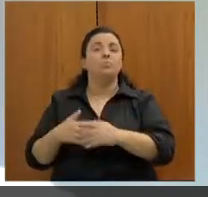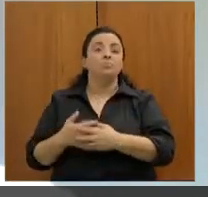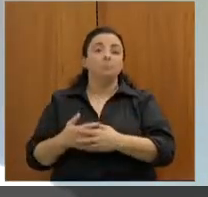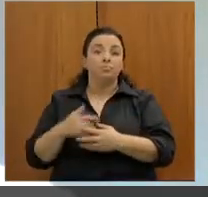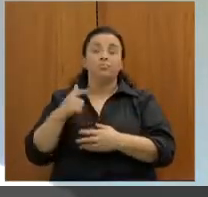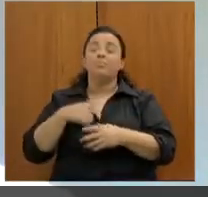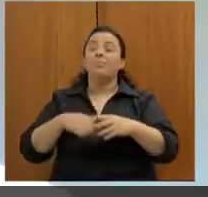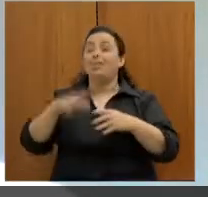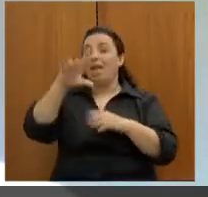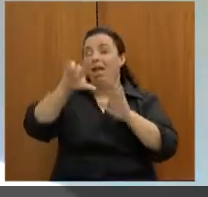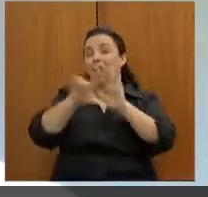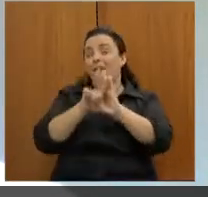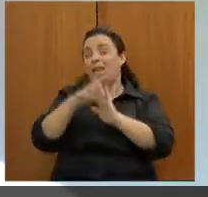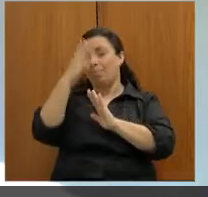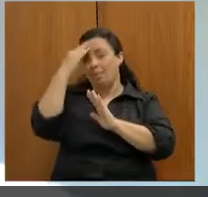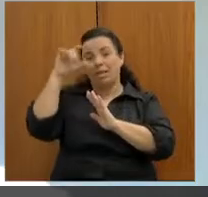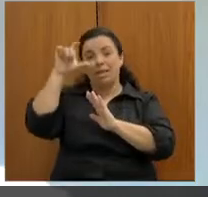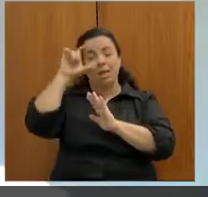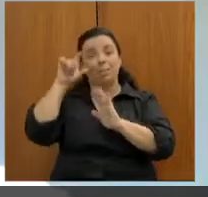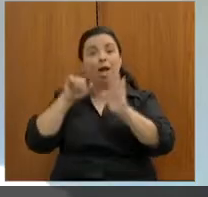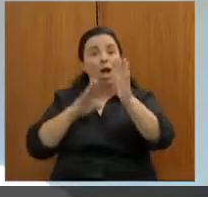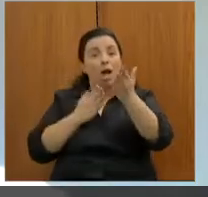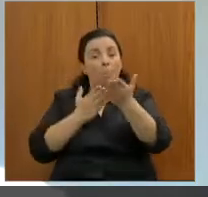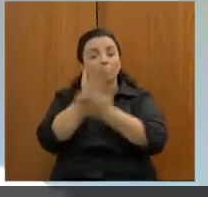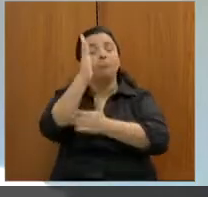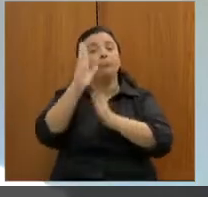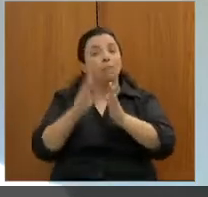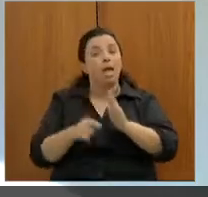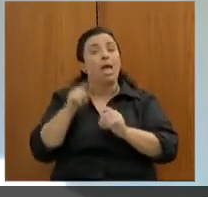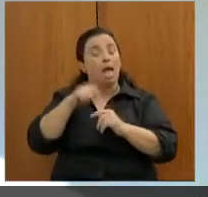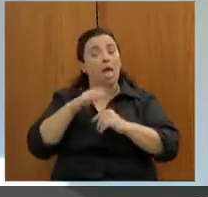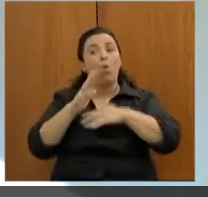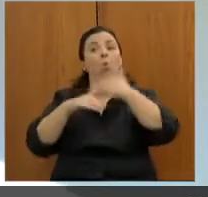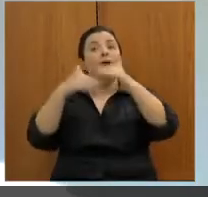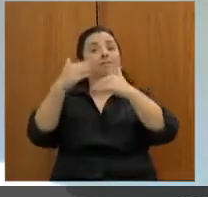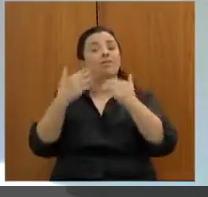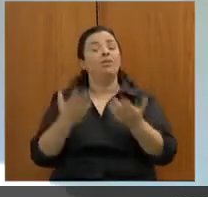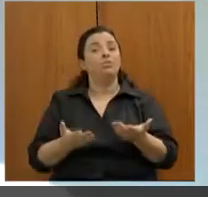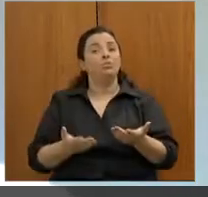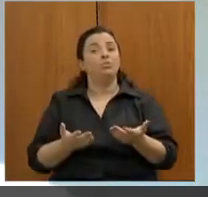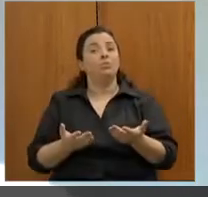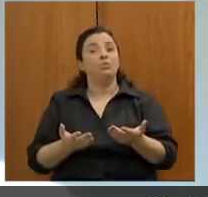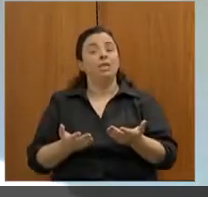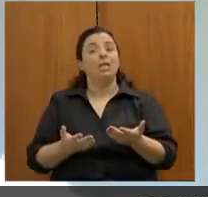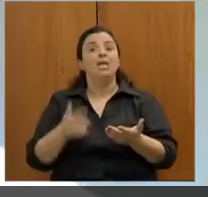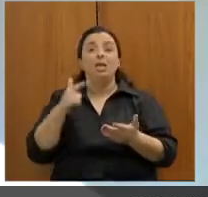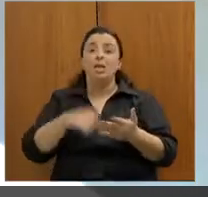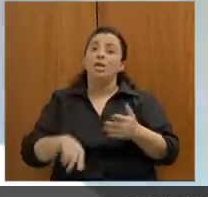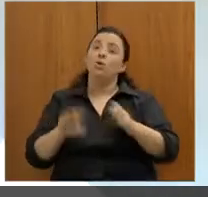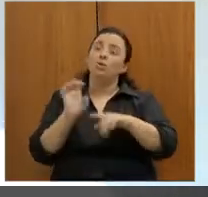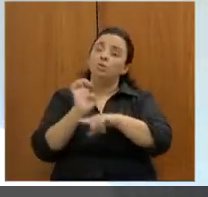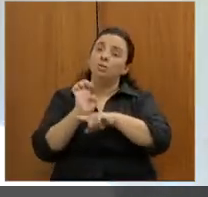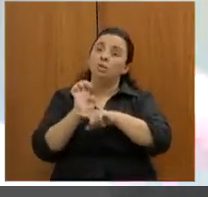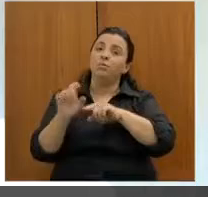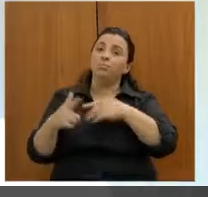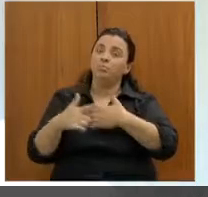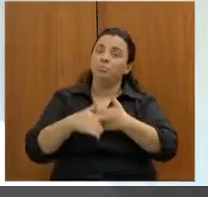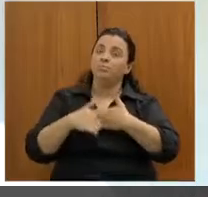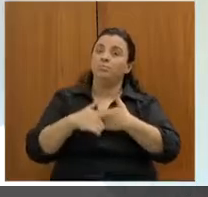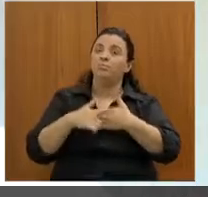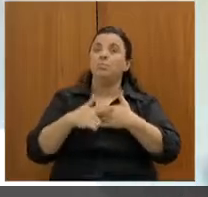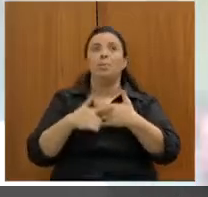do mundo inteiro fogo mas esse papel do estado supostamente